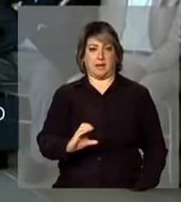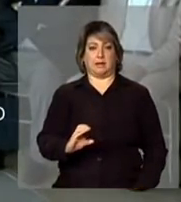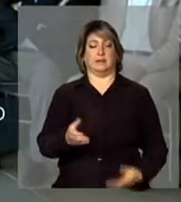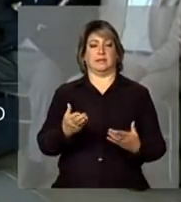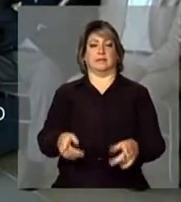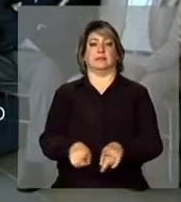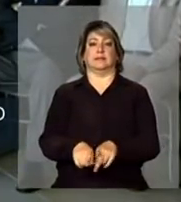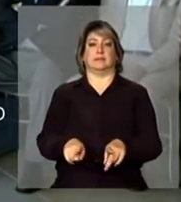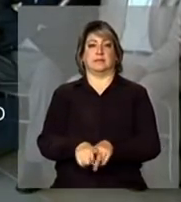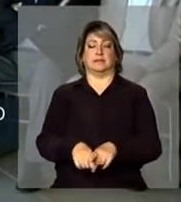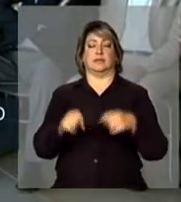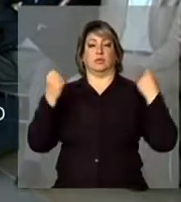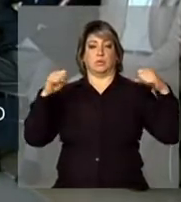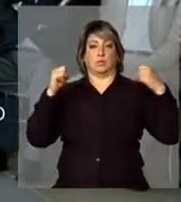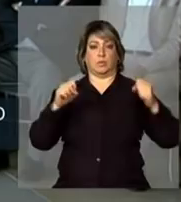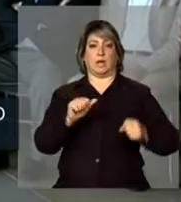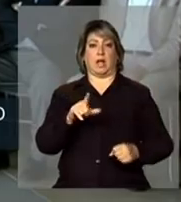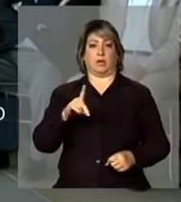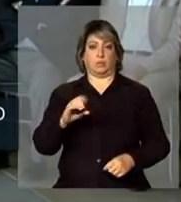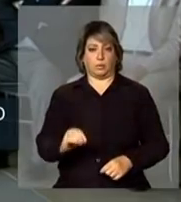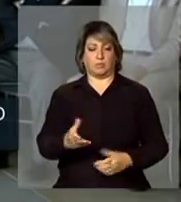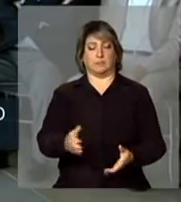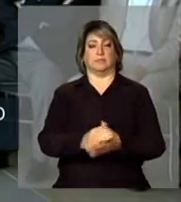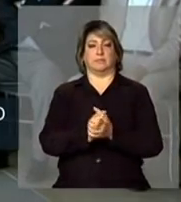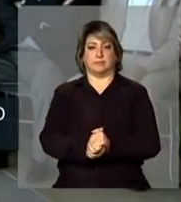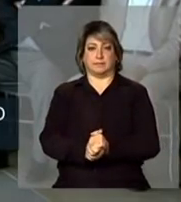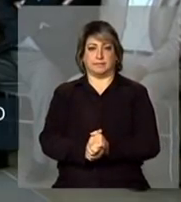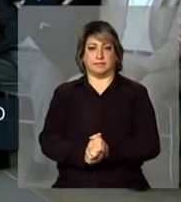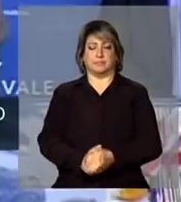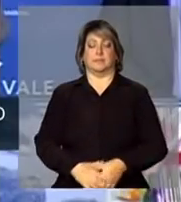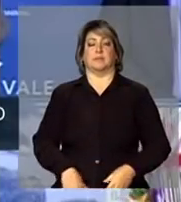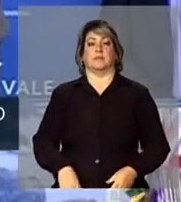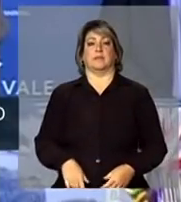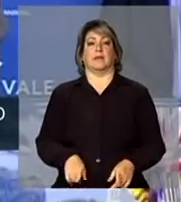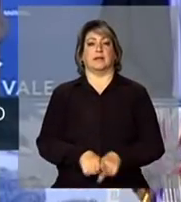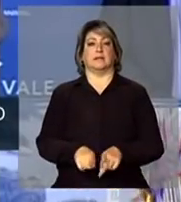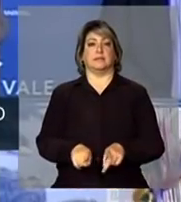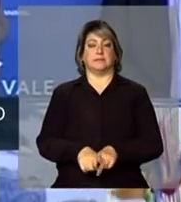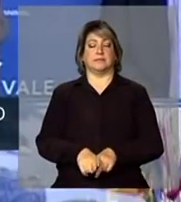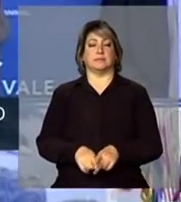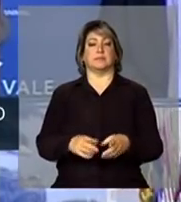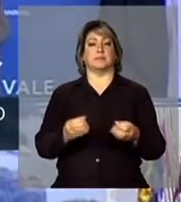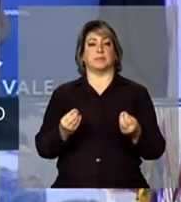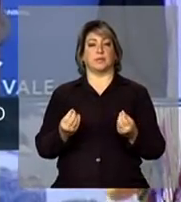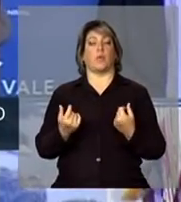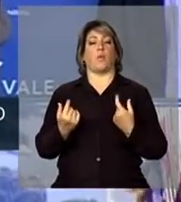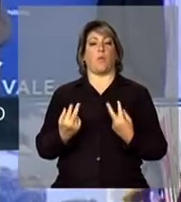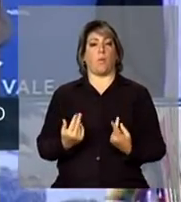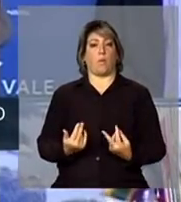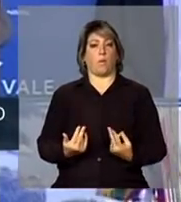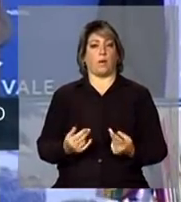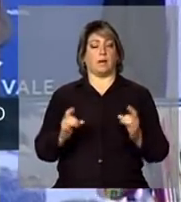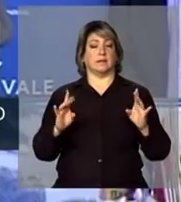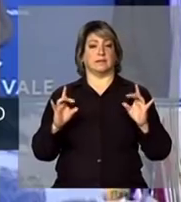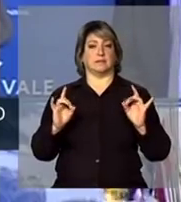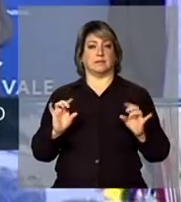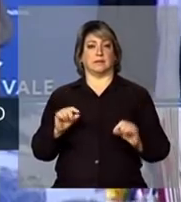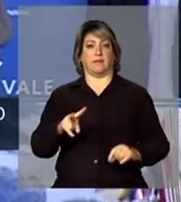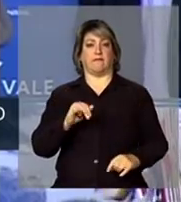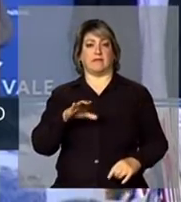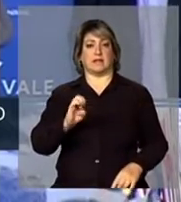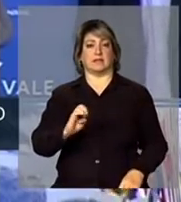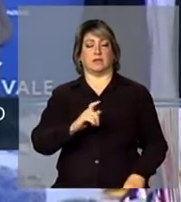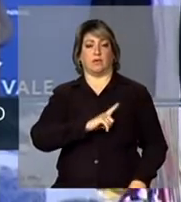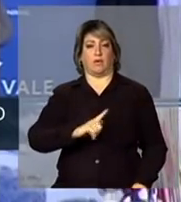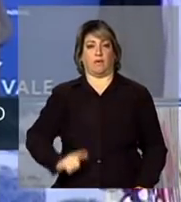Mercadante, do Esporte, Aldo Rebelo. Cumprimentar de modo muito igualmente especial o